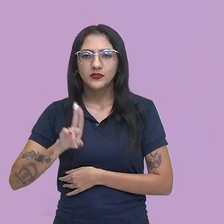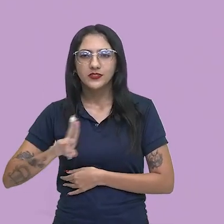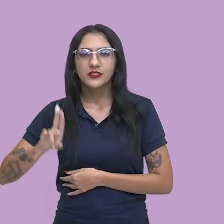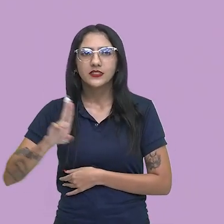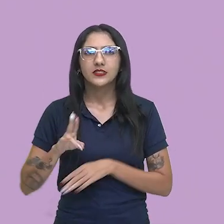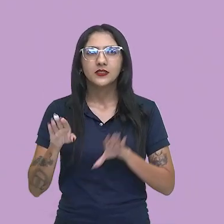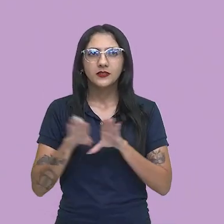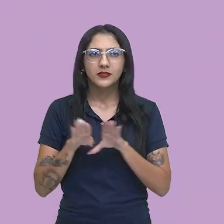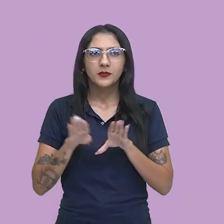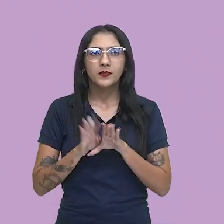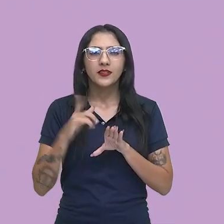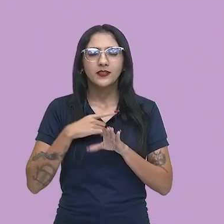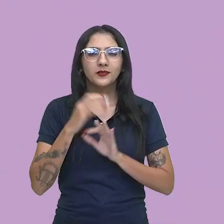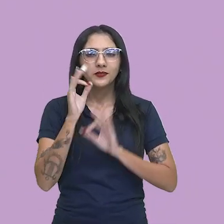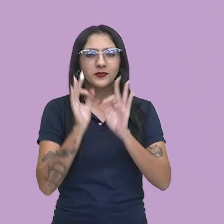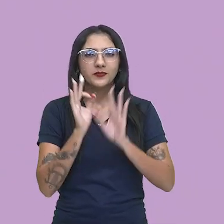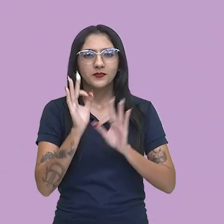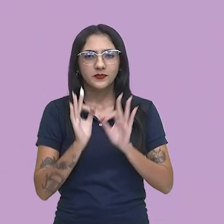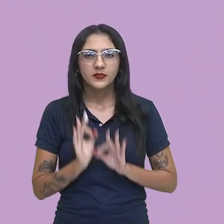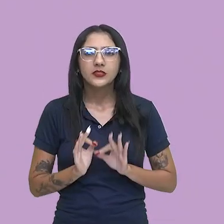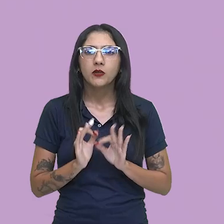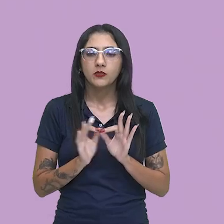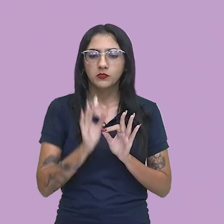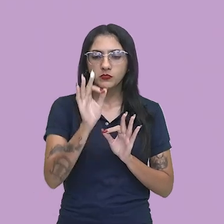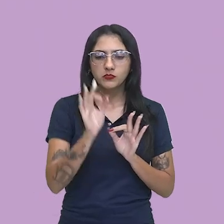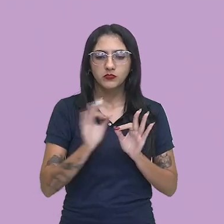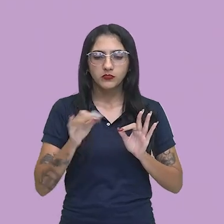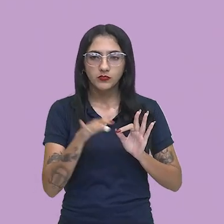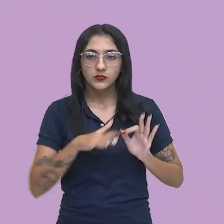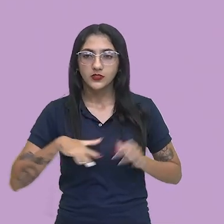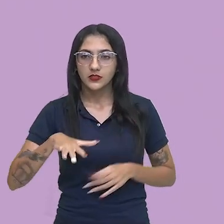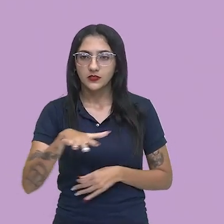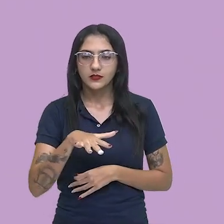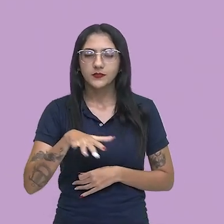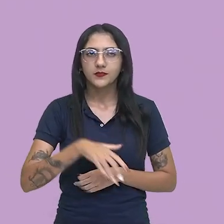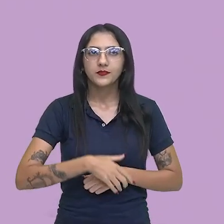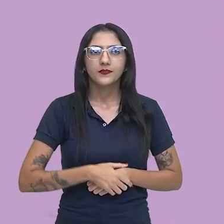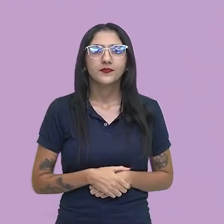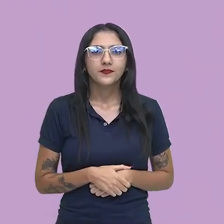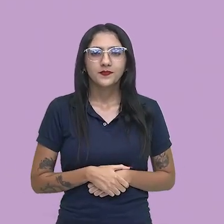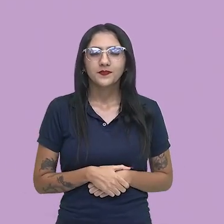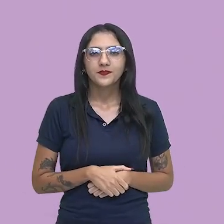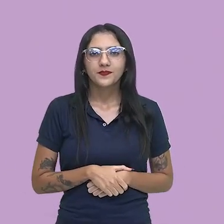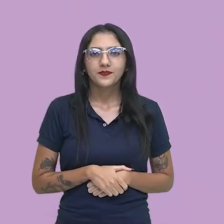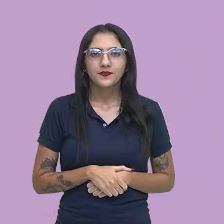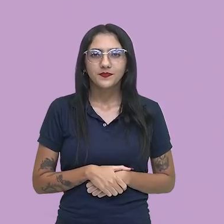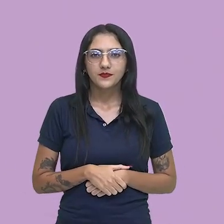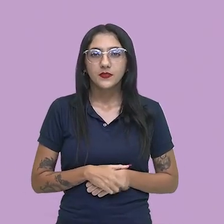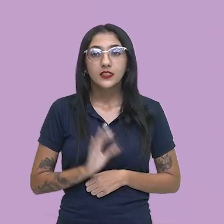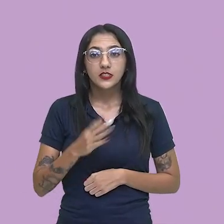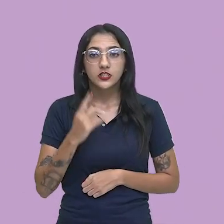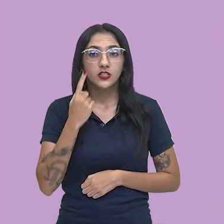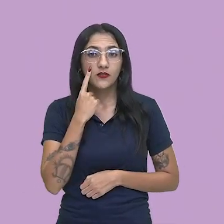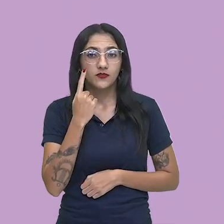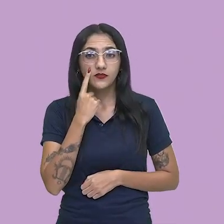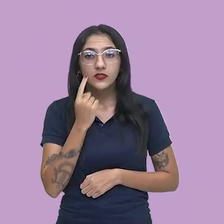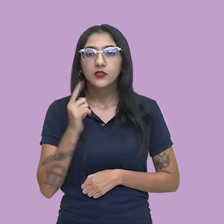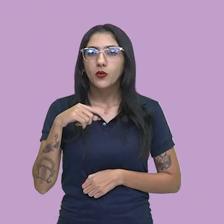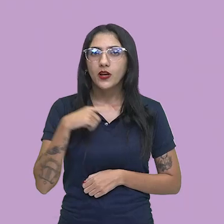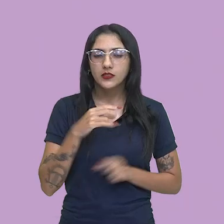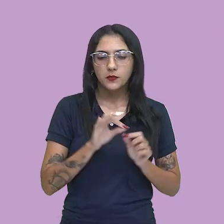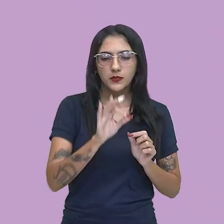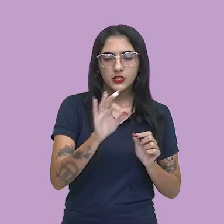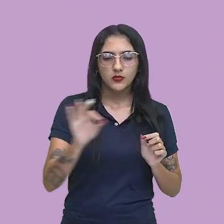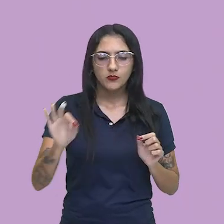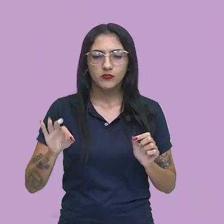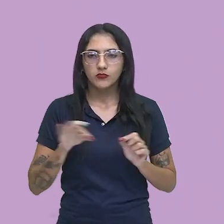recurso, né, das nossas unidades de medidas de área, tá bom? Agora que a gente viu aí as nossas medidas diárias, vamos